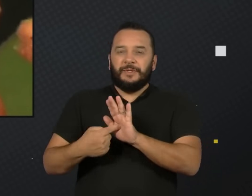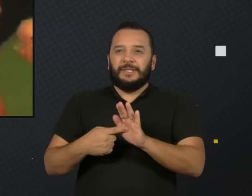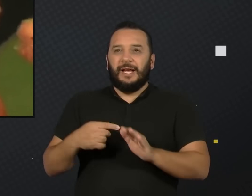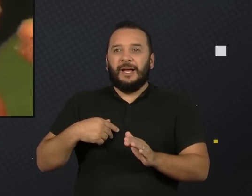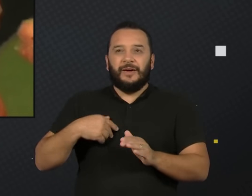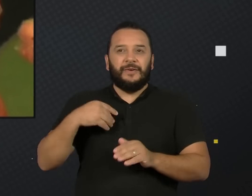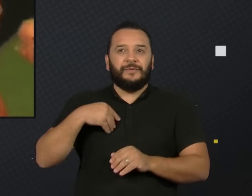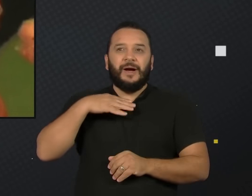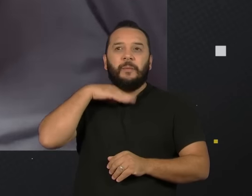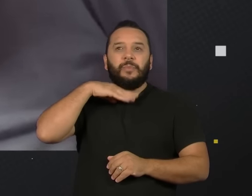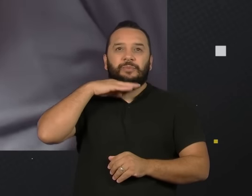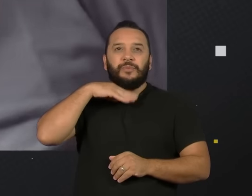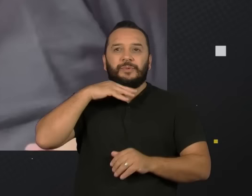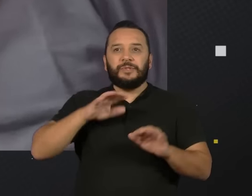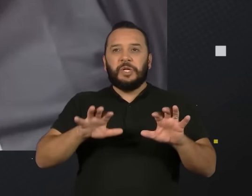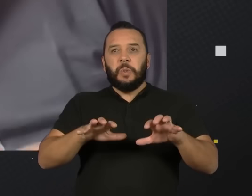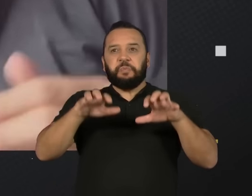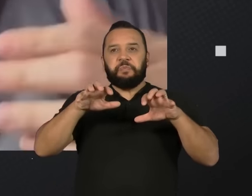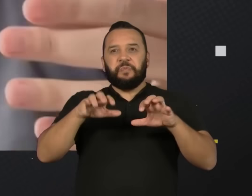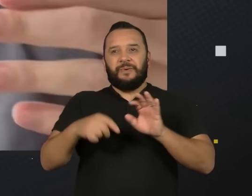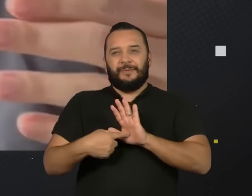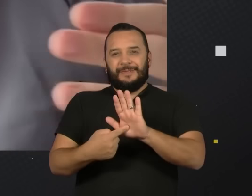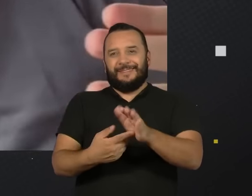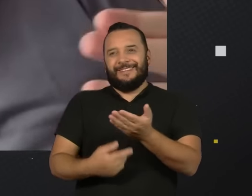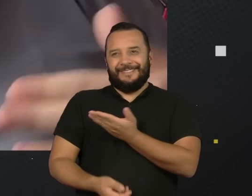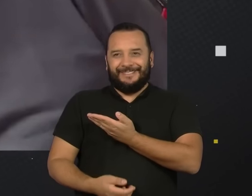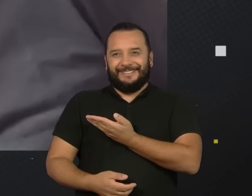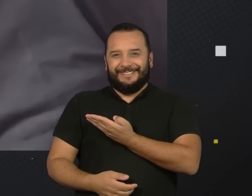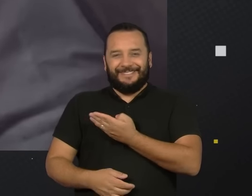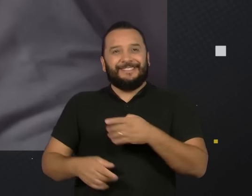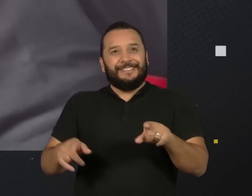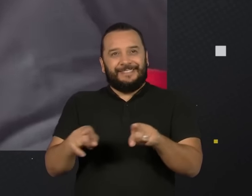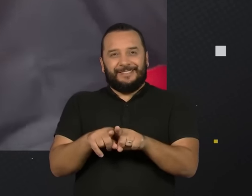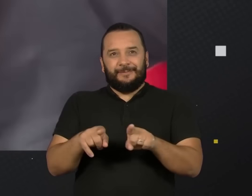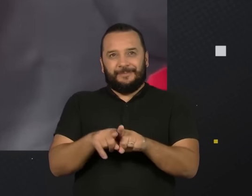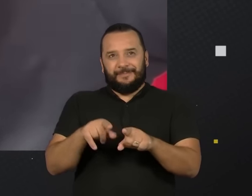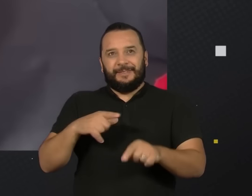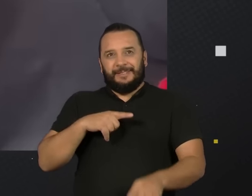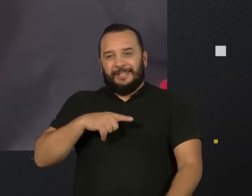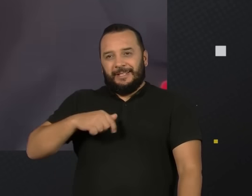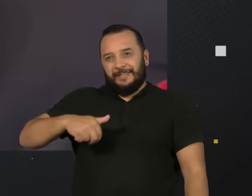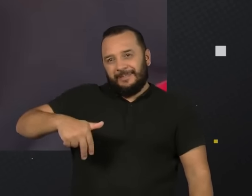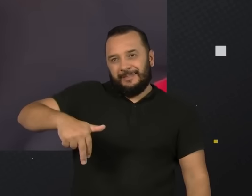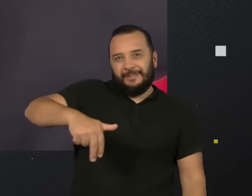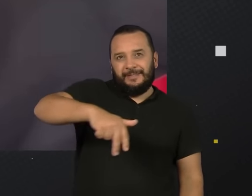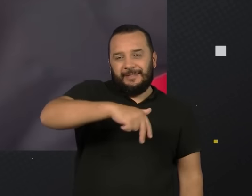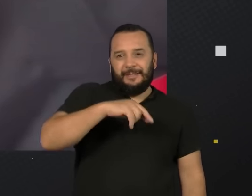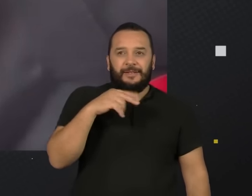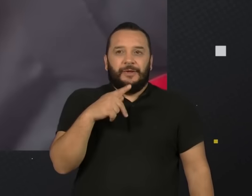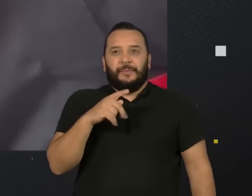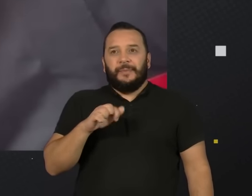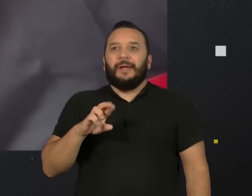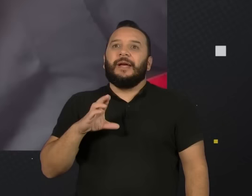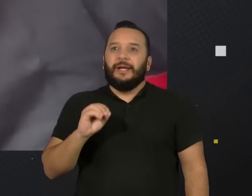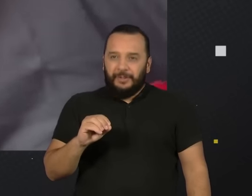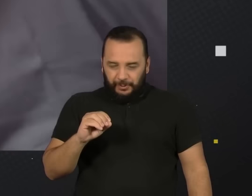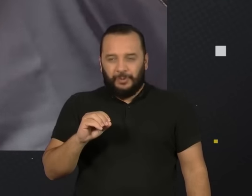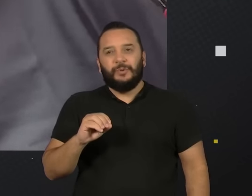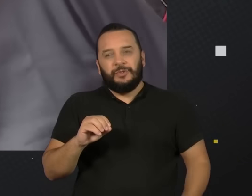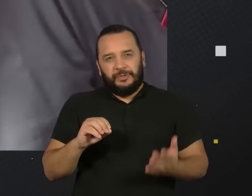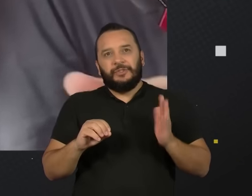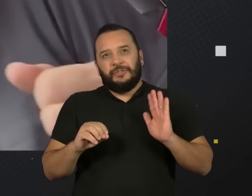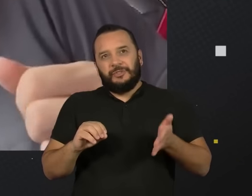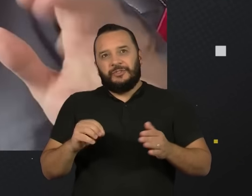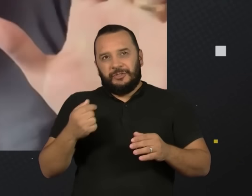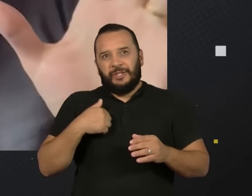dele desnudo. E aí, rapaz, na hora de fazer a curva, o Pedro Kozovski, filho do Ricardo Kozovski,